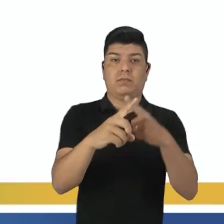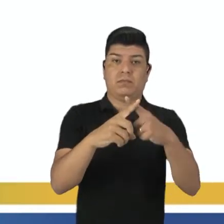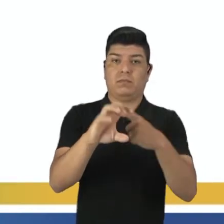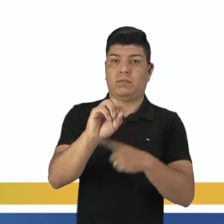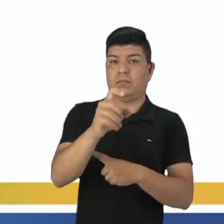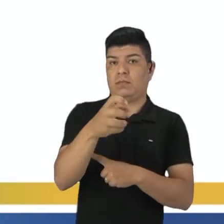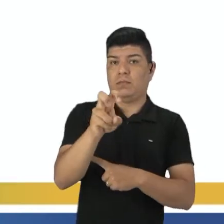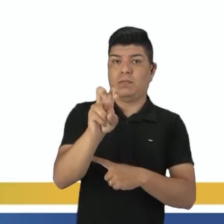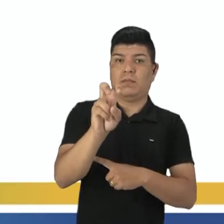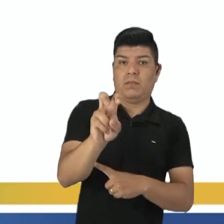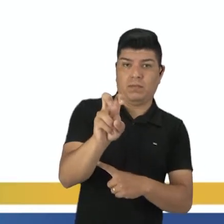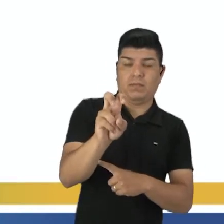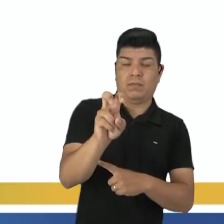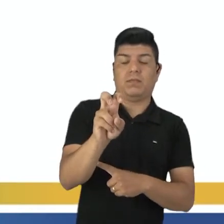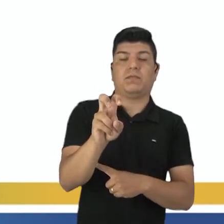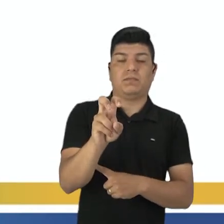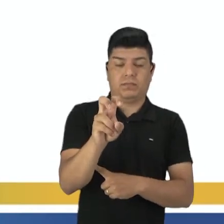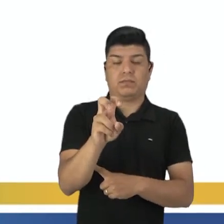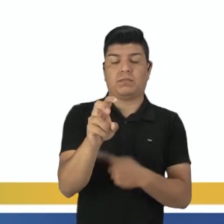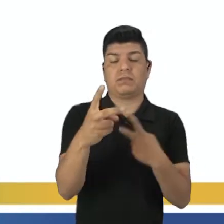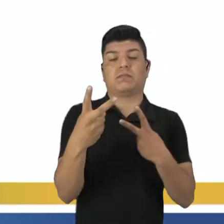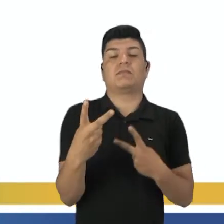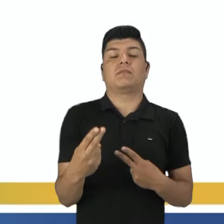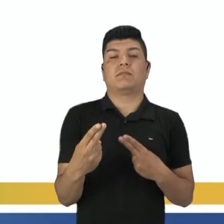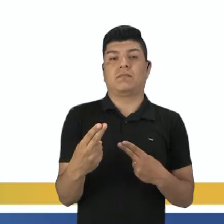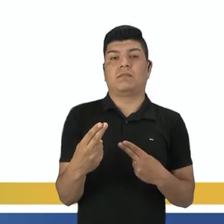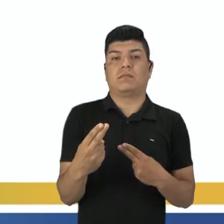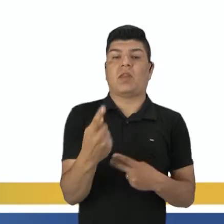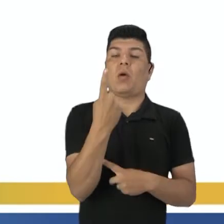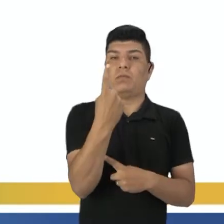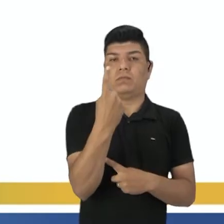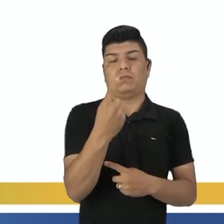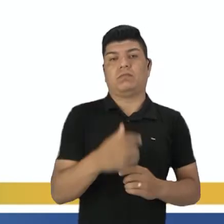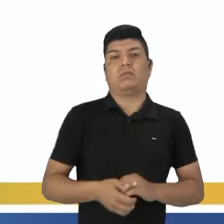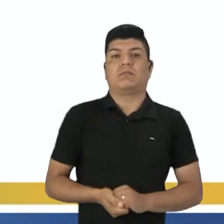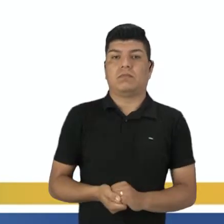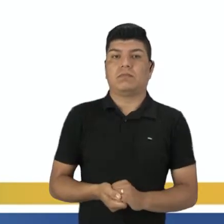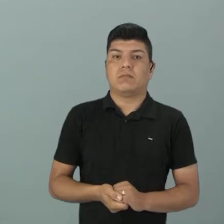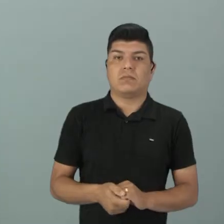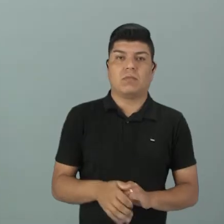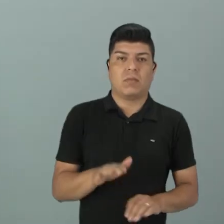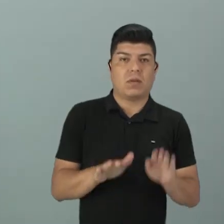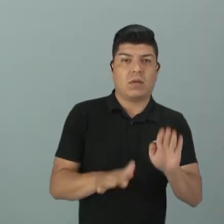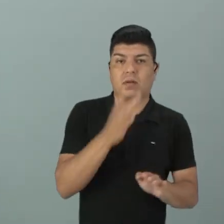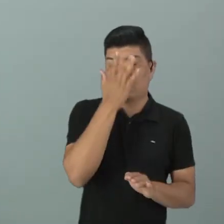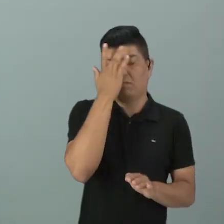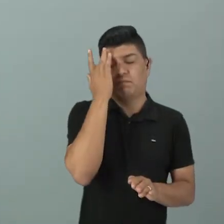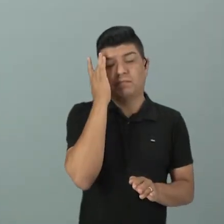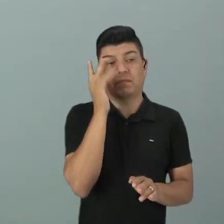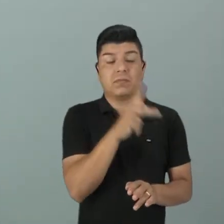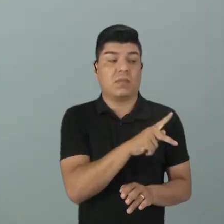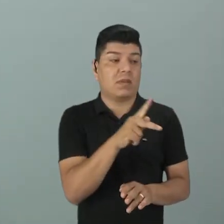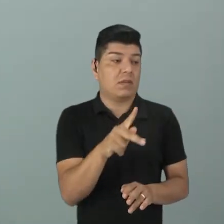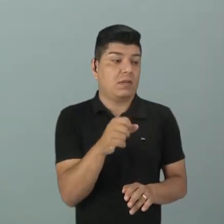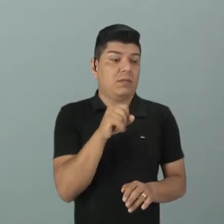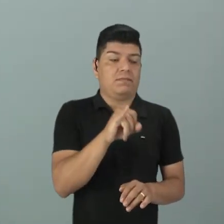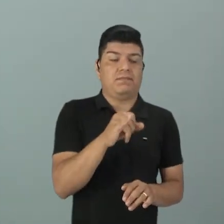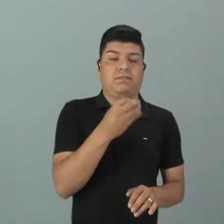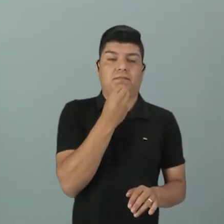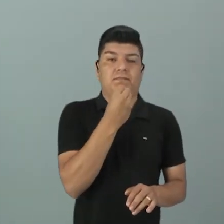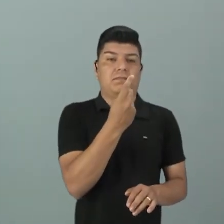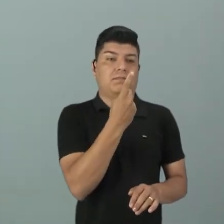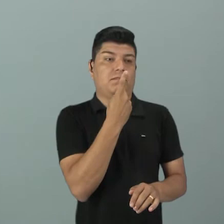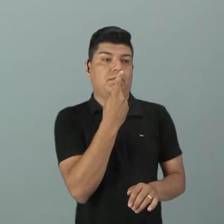de se obter coroa, né, isso vai dar exatamente 1. Aí algumas pessoas falam, professora, mas se eu quiser colocar essa